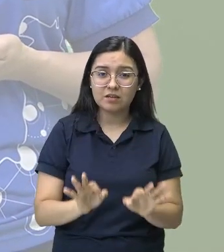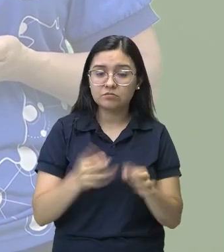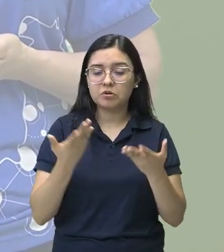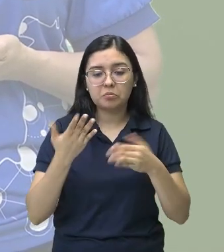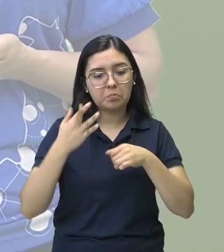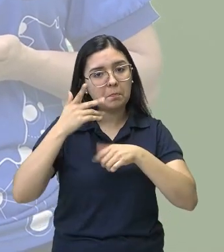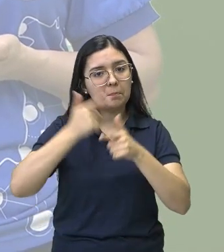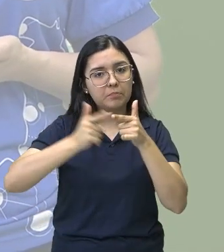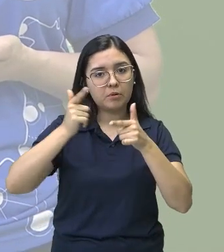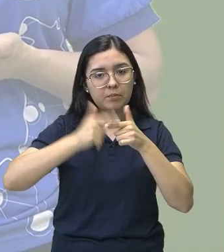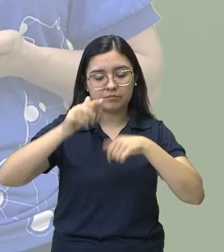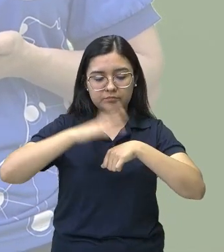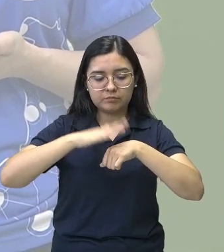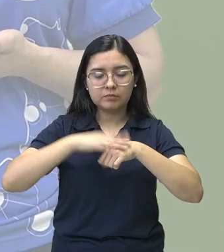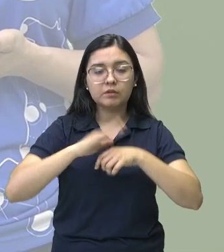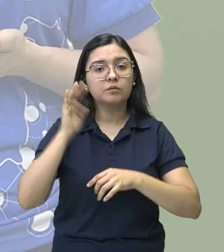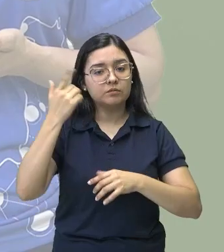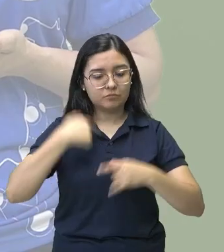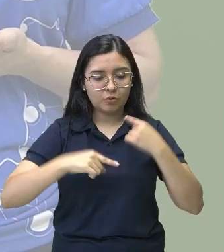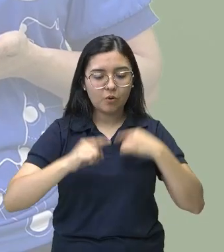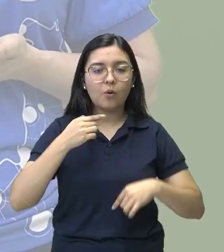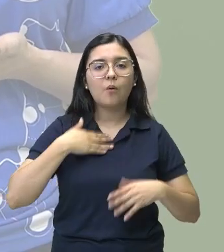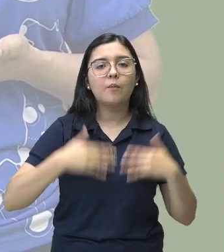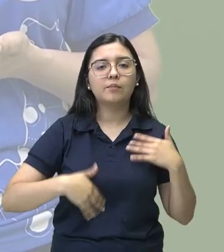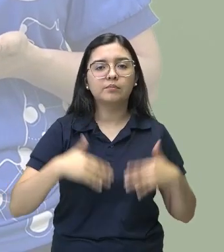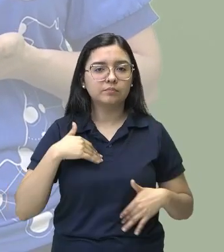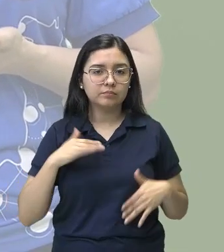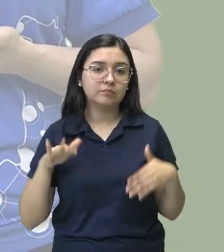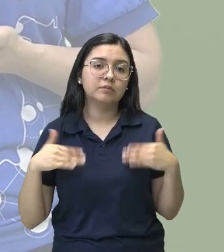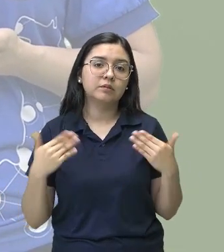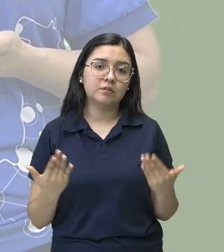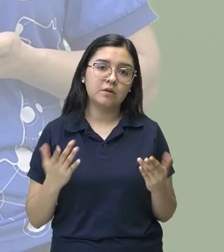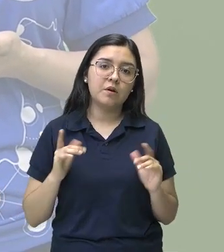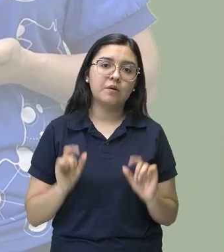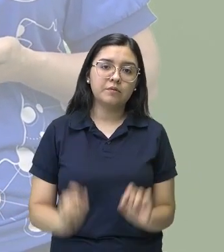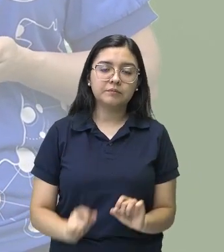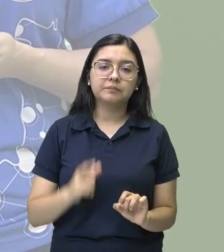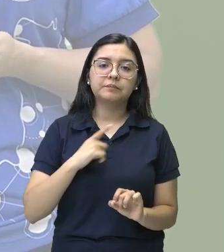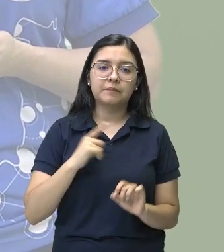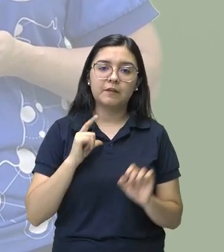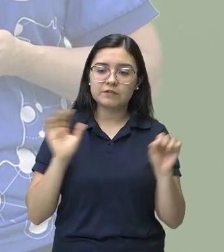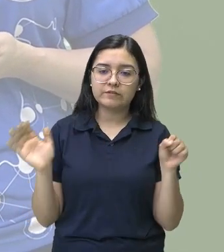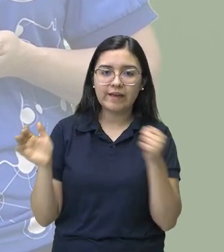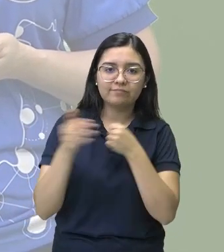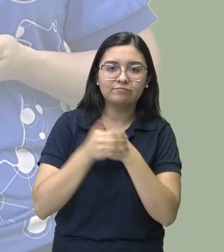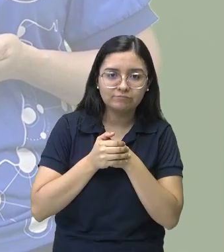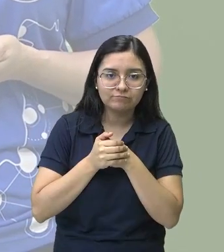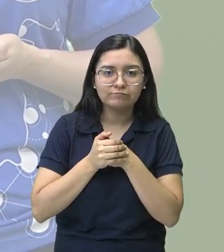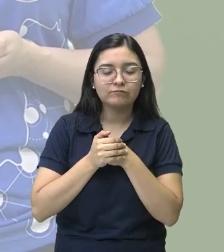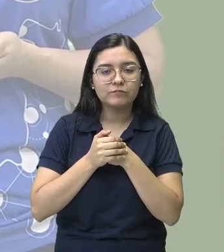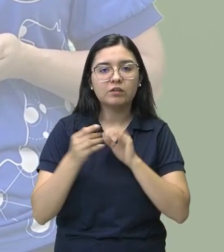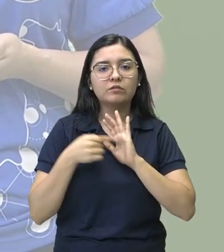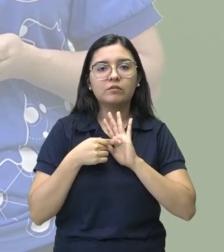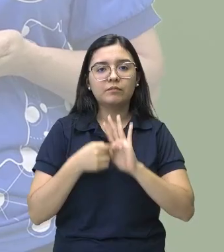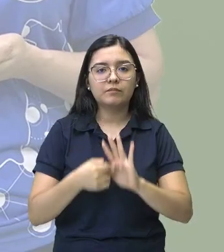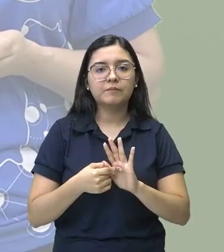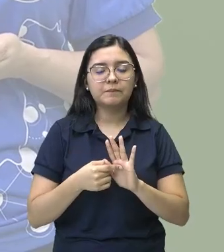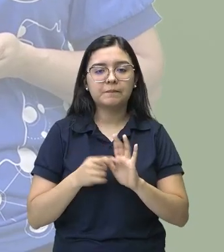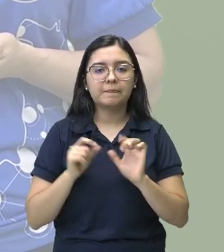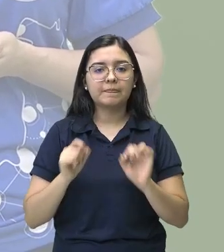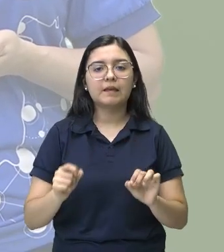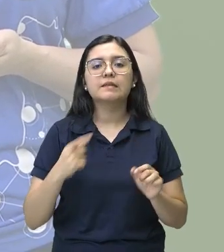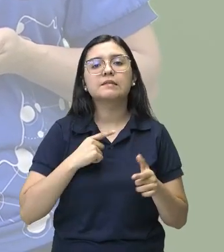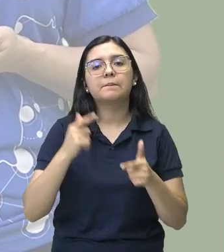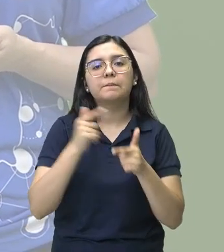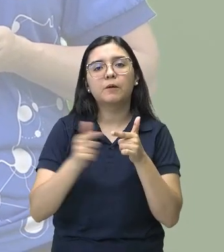alguma situação que está acontecendo no seu corpo, né? Aí é essa questão de mascarar, né? Você está